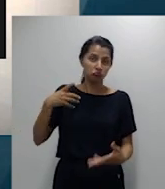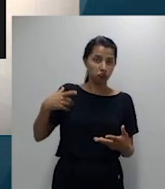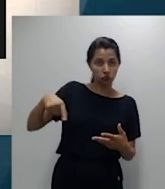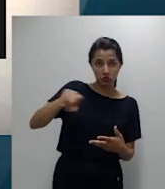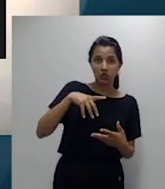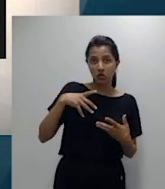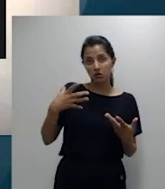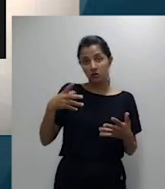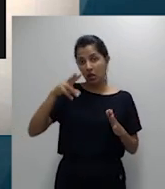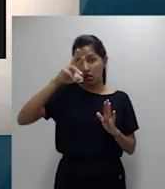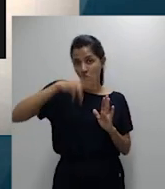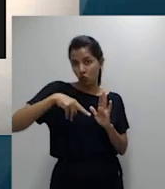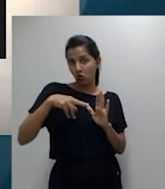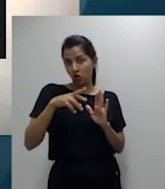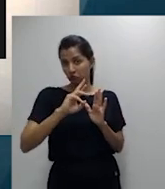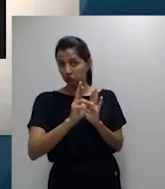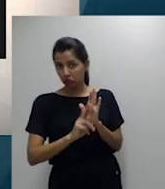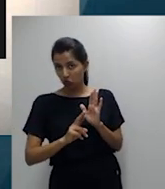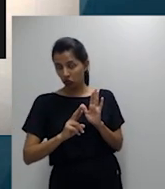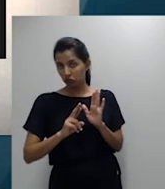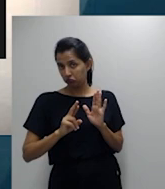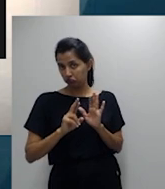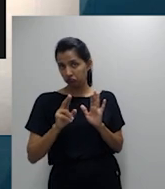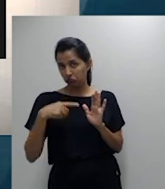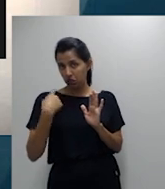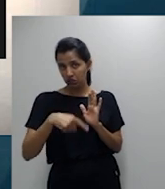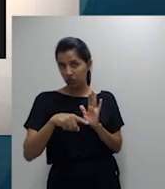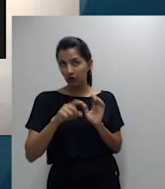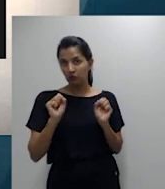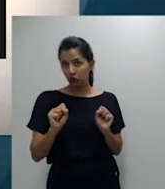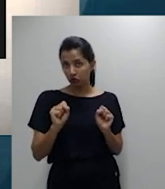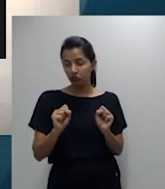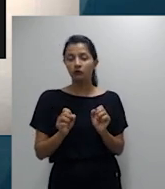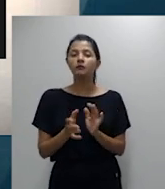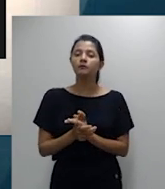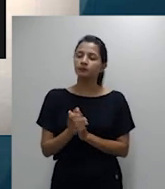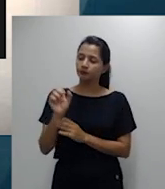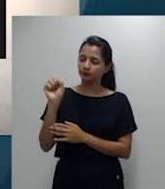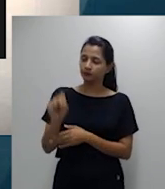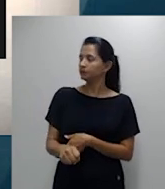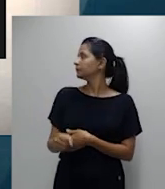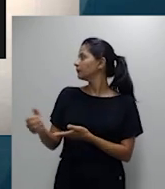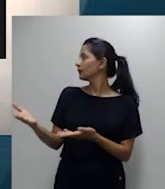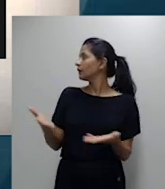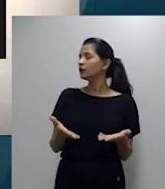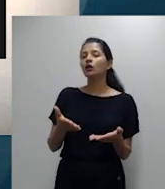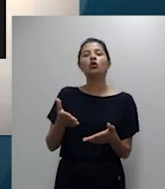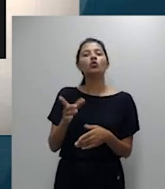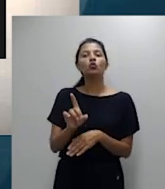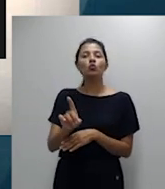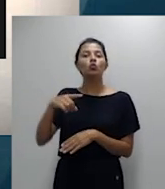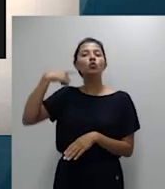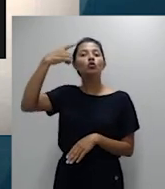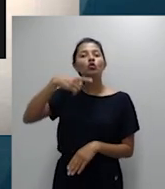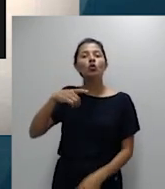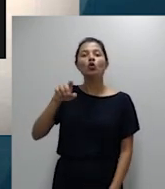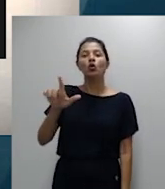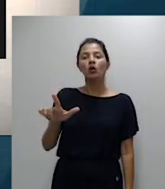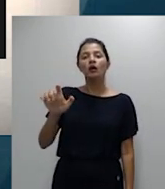livro do relatório e pelo começo sim então com a palavra Doutor Leonardo